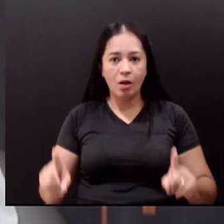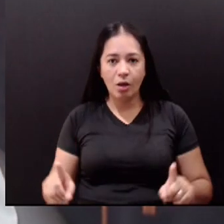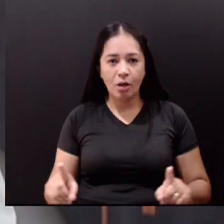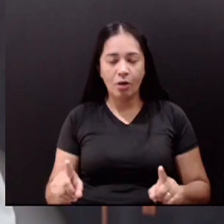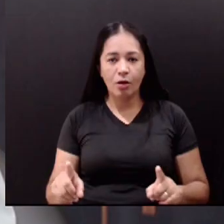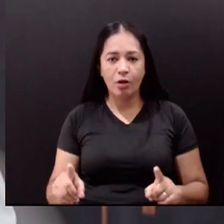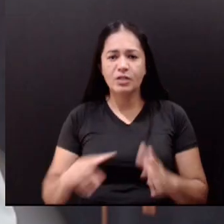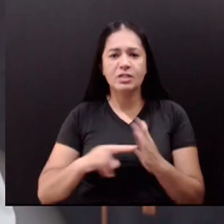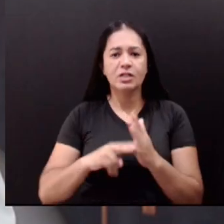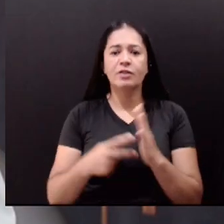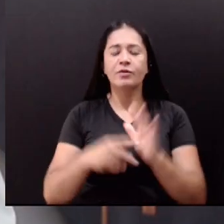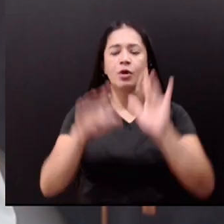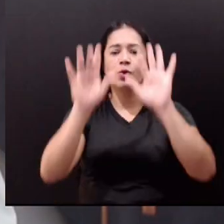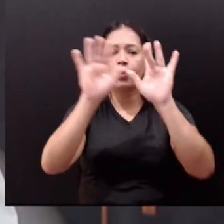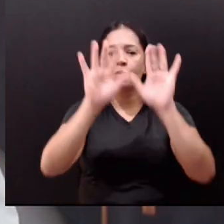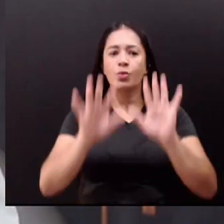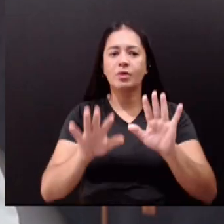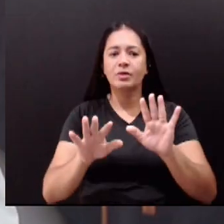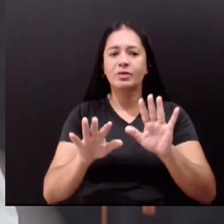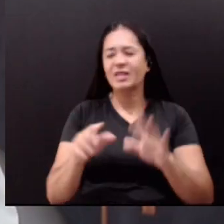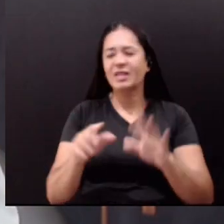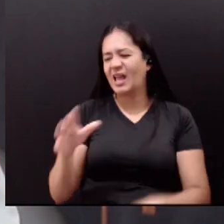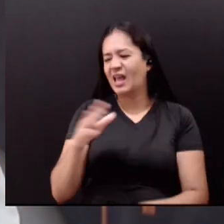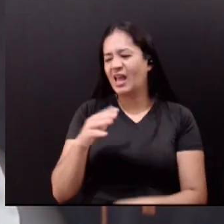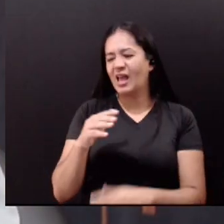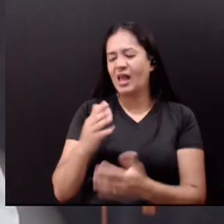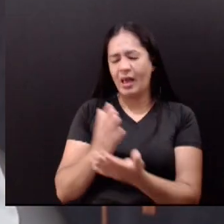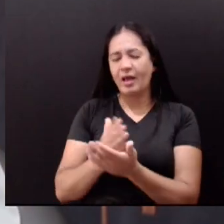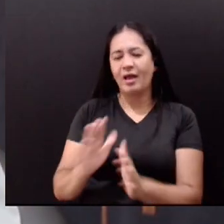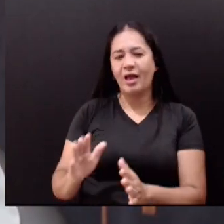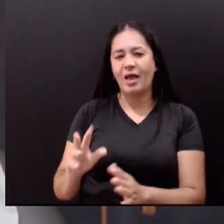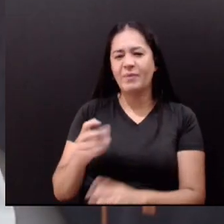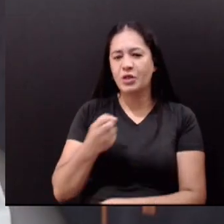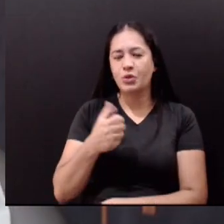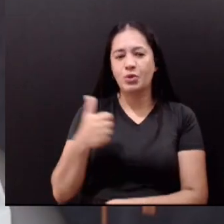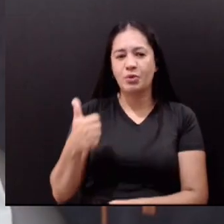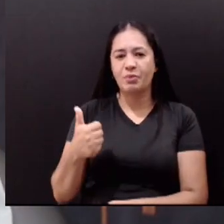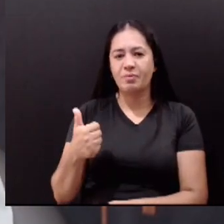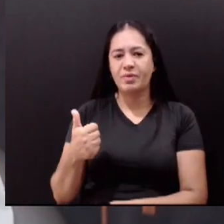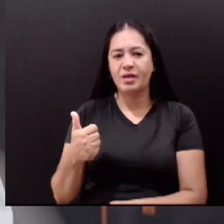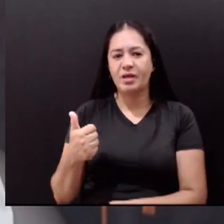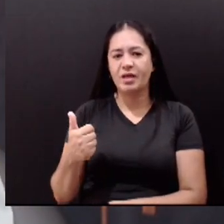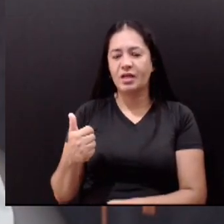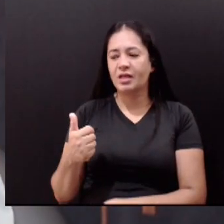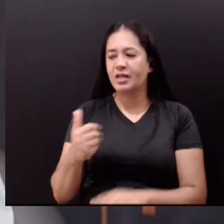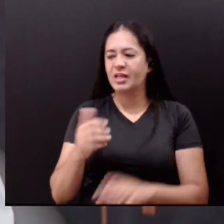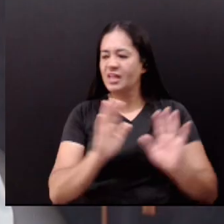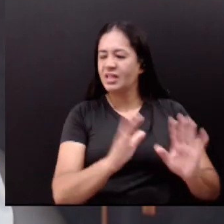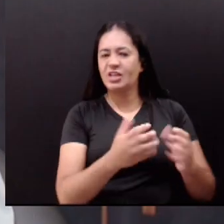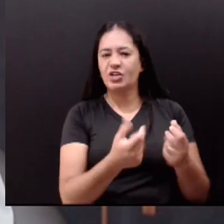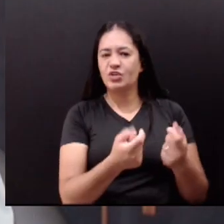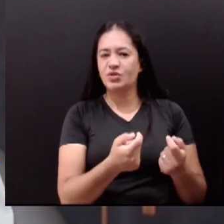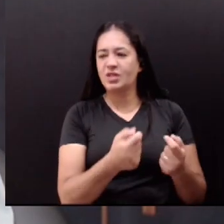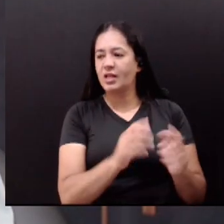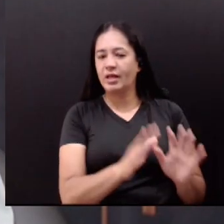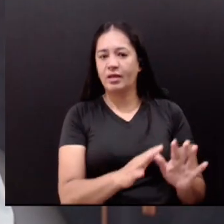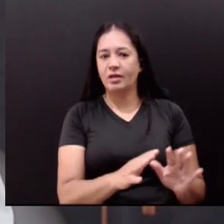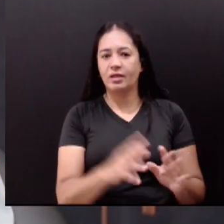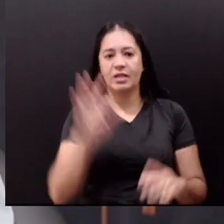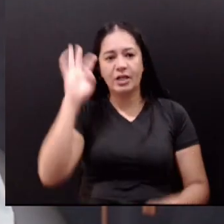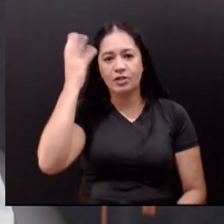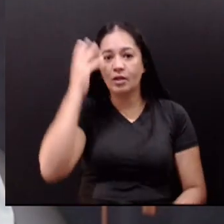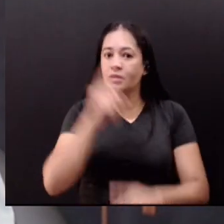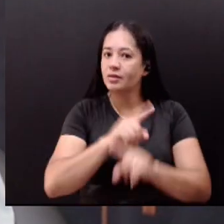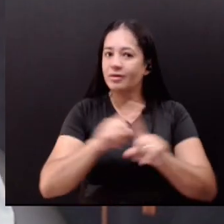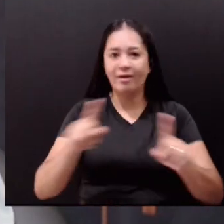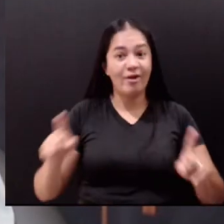fumaça? "Ah, não, vai passar, tá tudo bem", Hum. isso nem faz pa é só não mexer no celular que a situação está resolvida, e não, né,